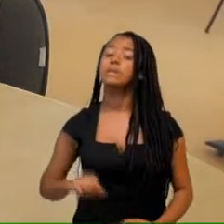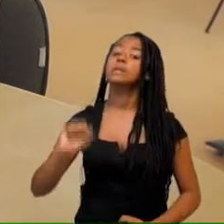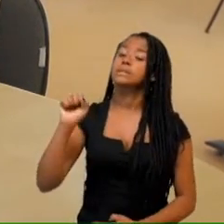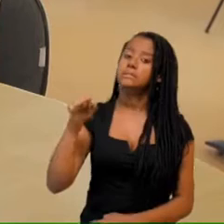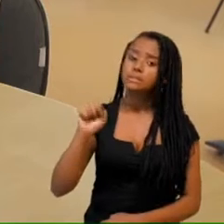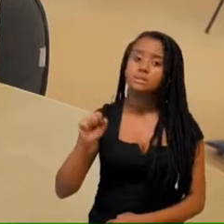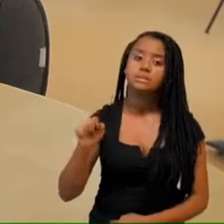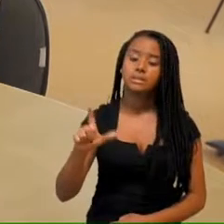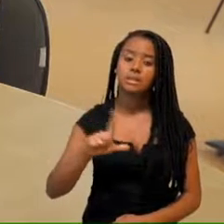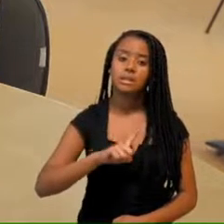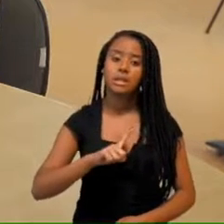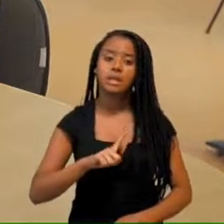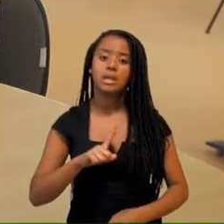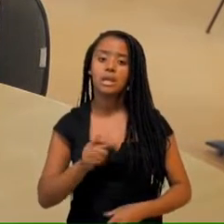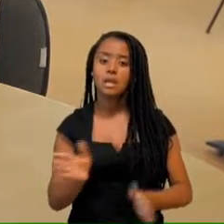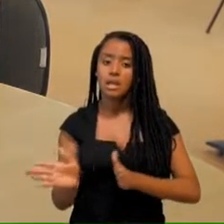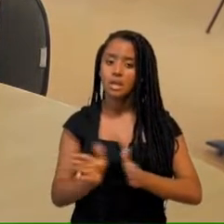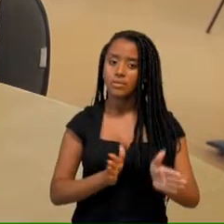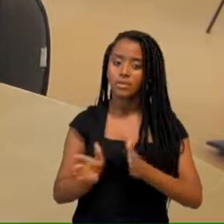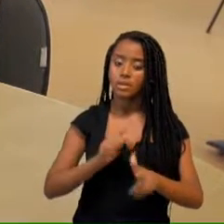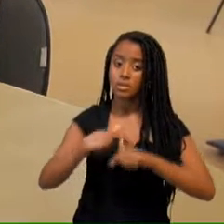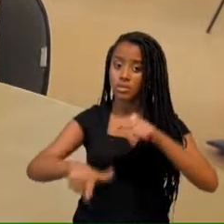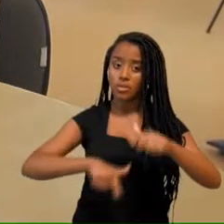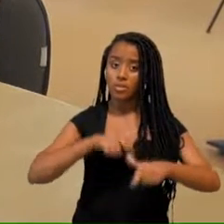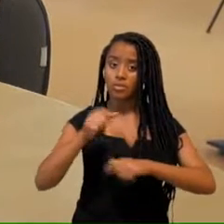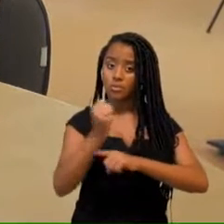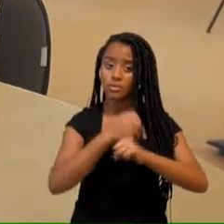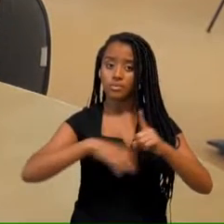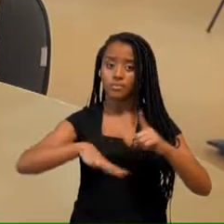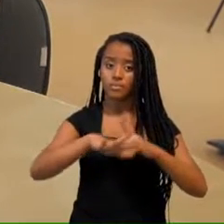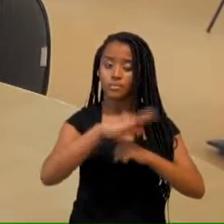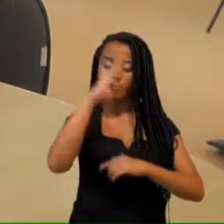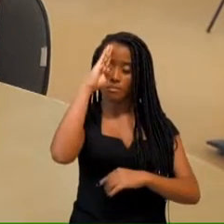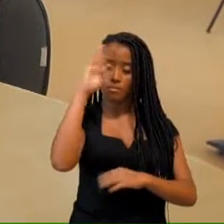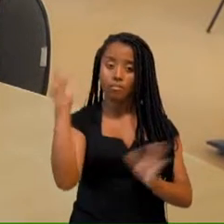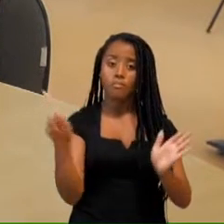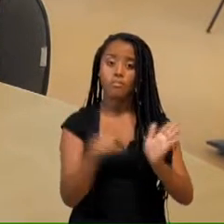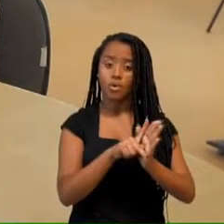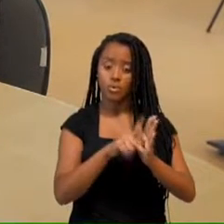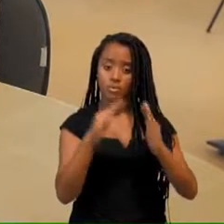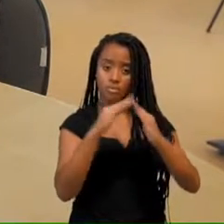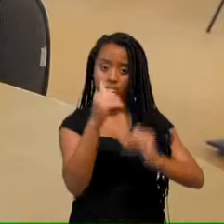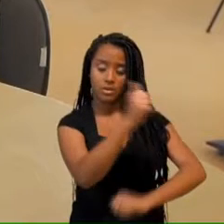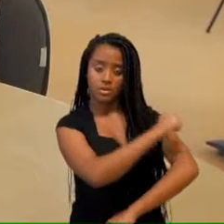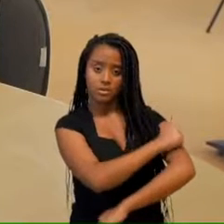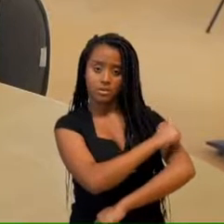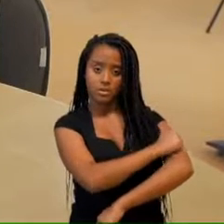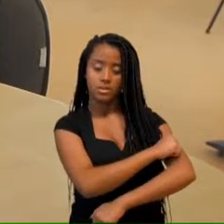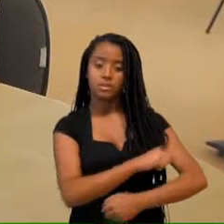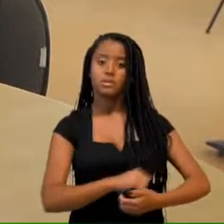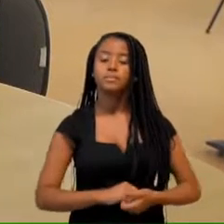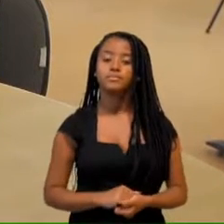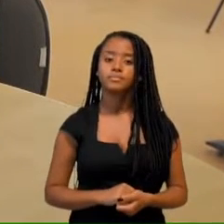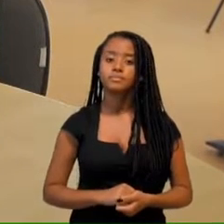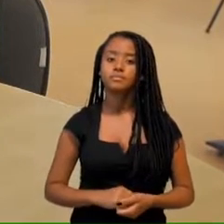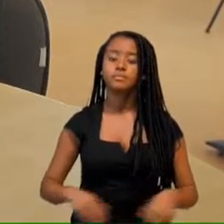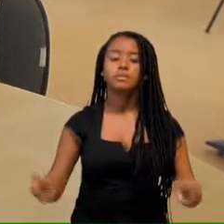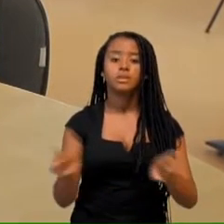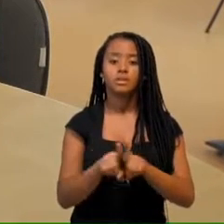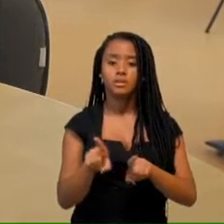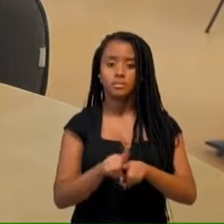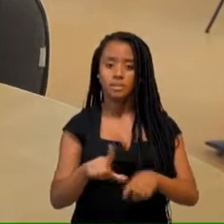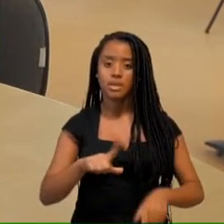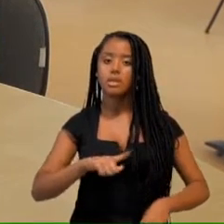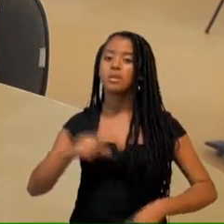aqui a gente eles têm acesso ao serviço social exclusivo paraa moradia estudantil né E a gente tem também